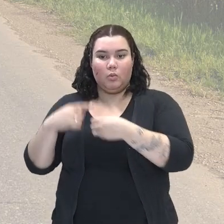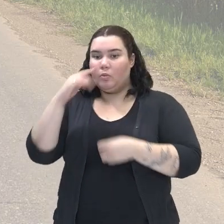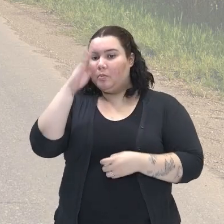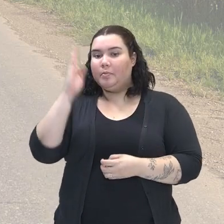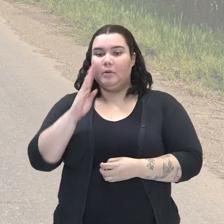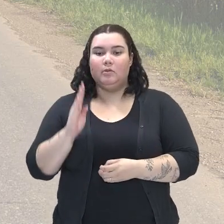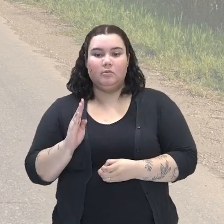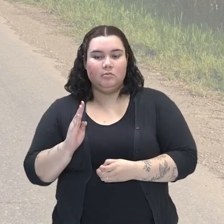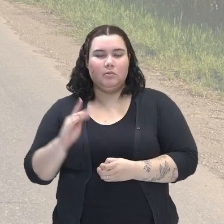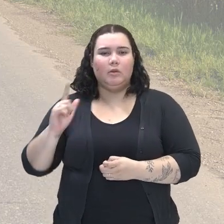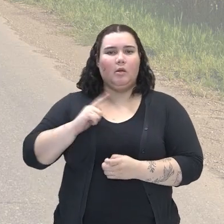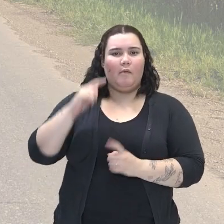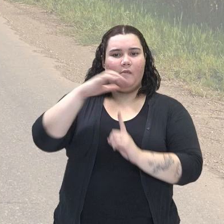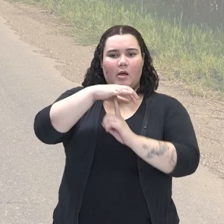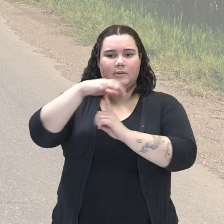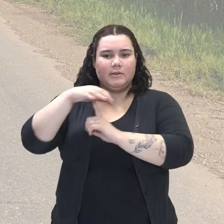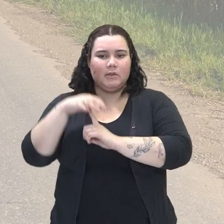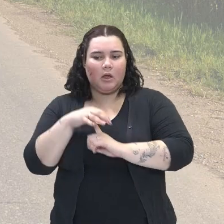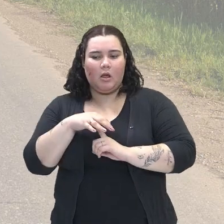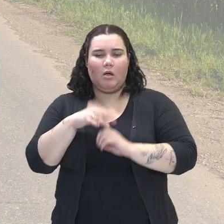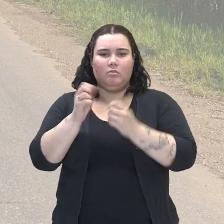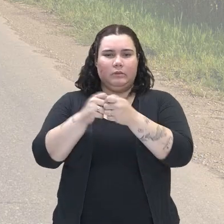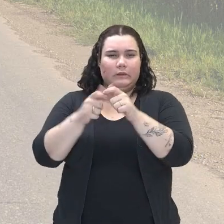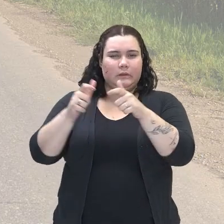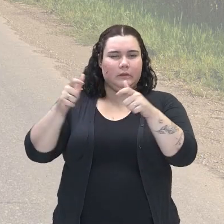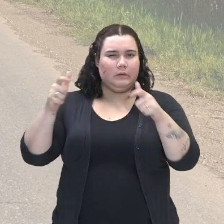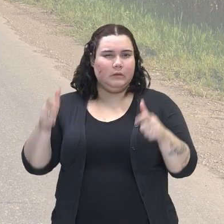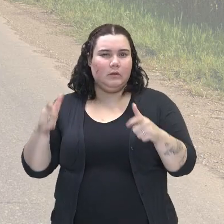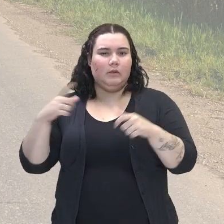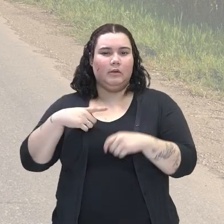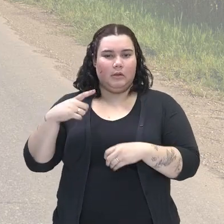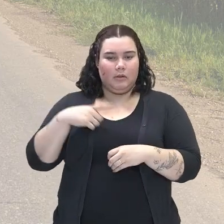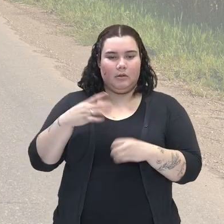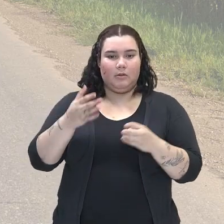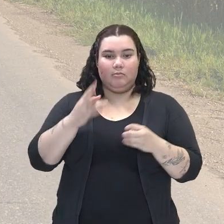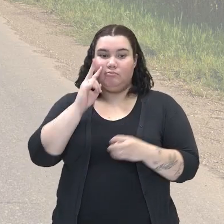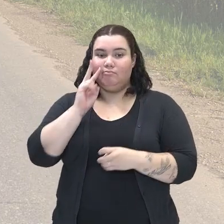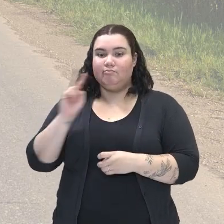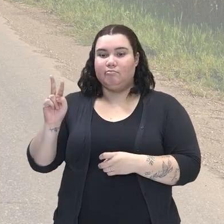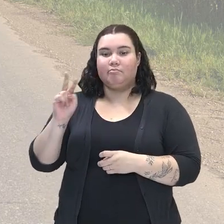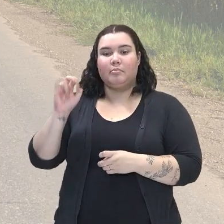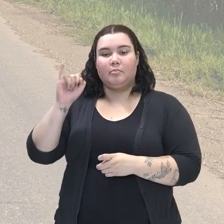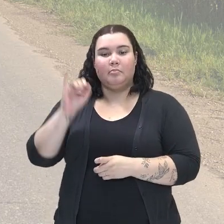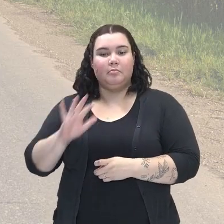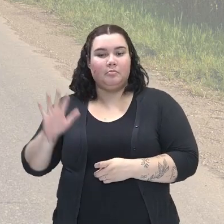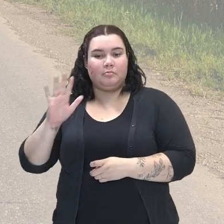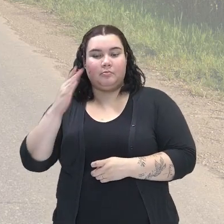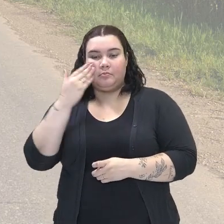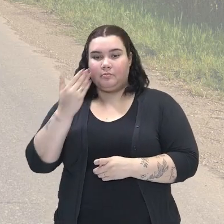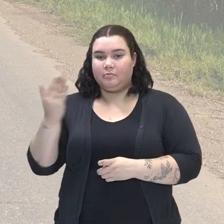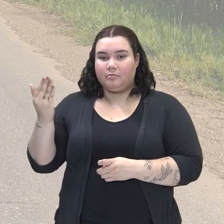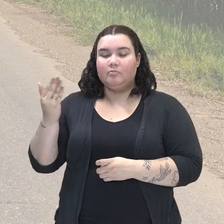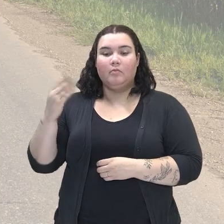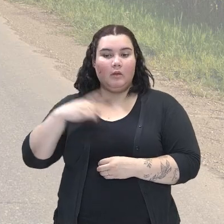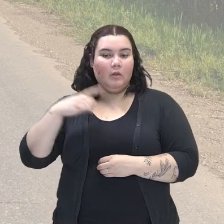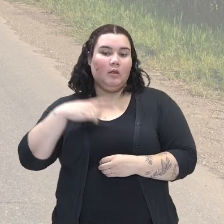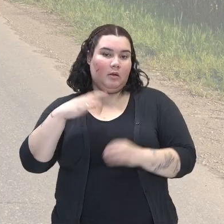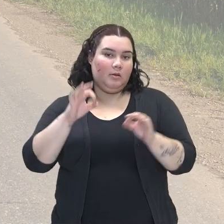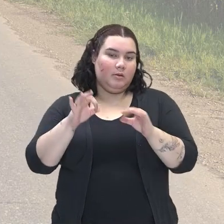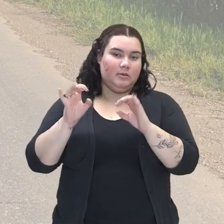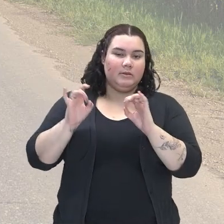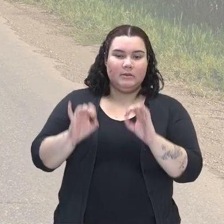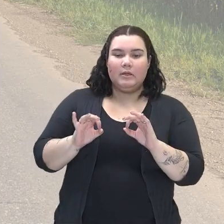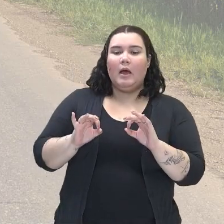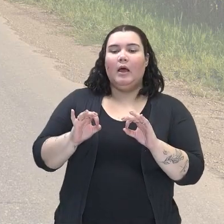Grandes fazendas, grandes áreas com muitas plantações, todas organizadinhas, como a gente está vendo aí certinho, E muitas